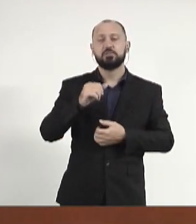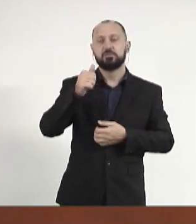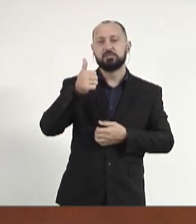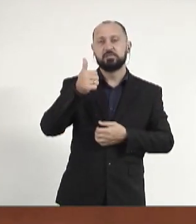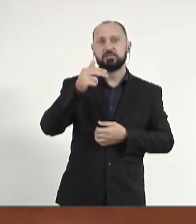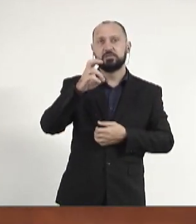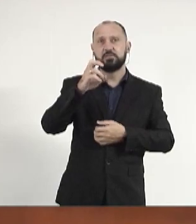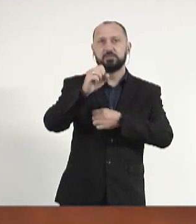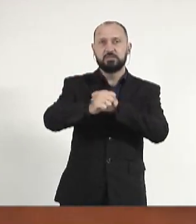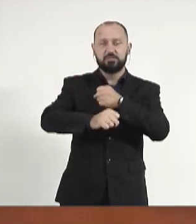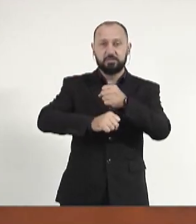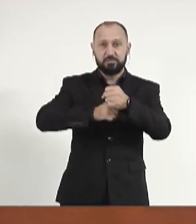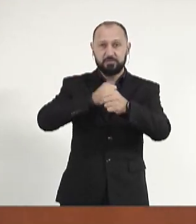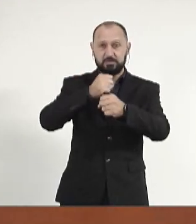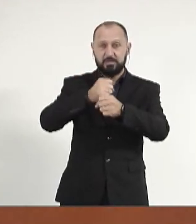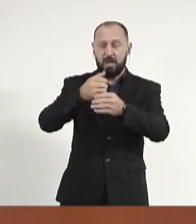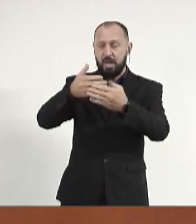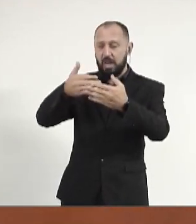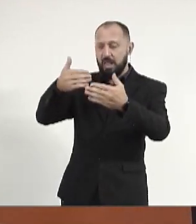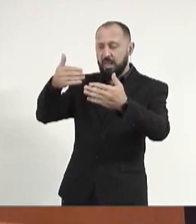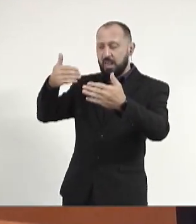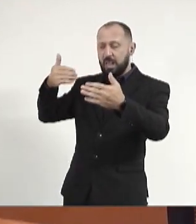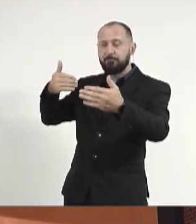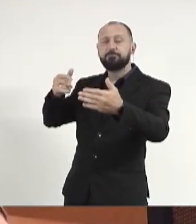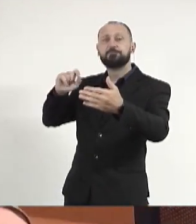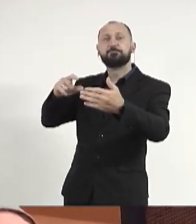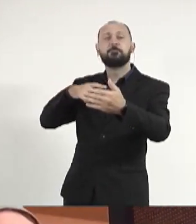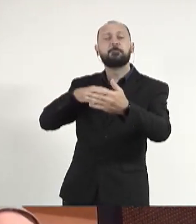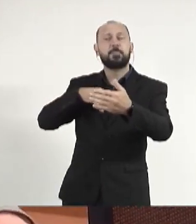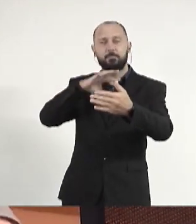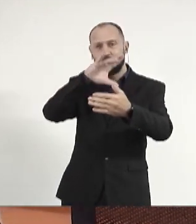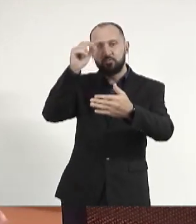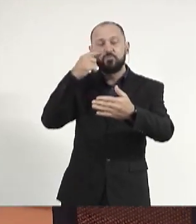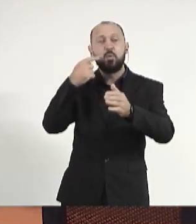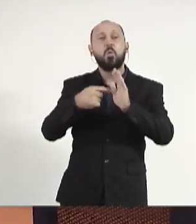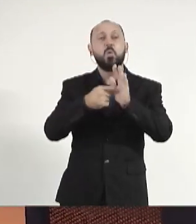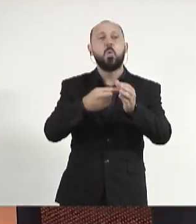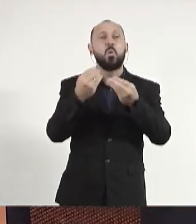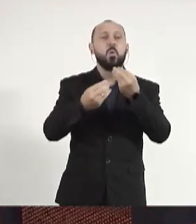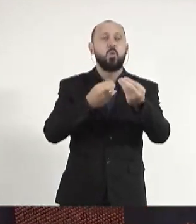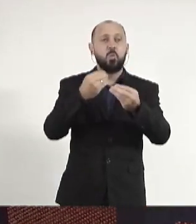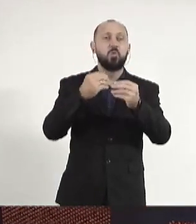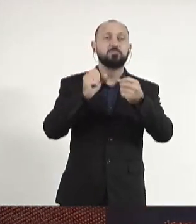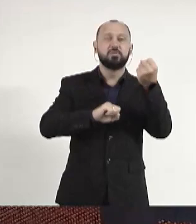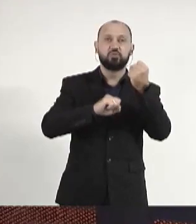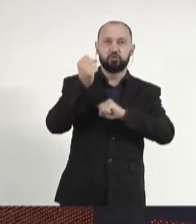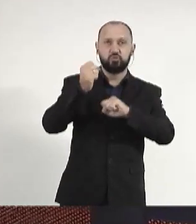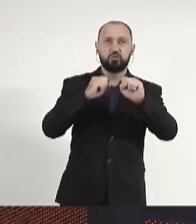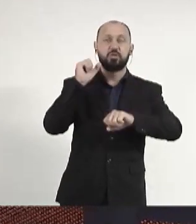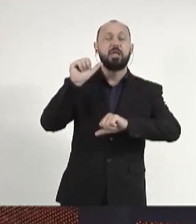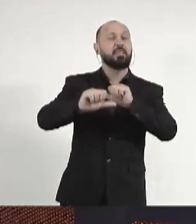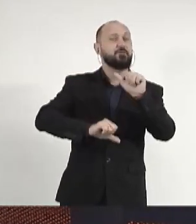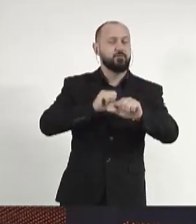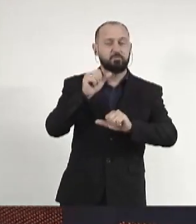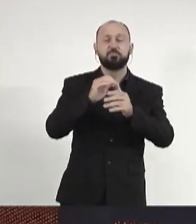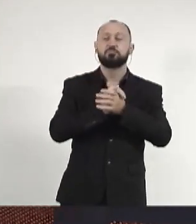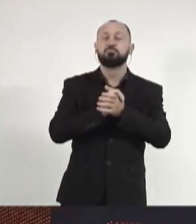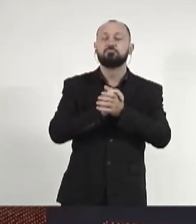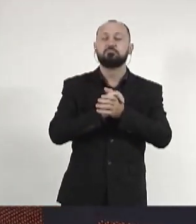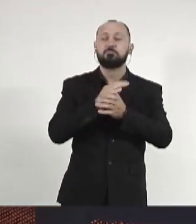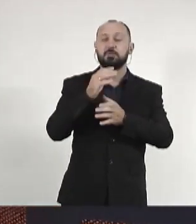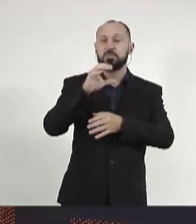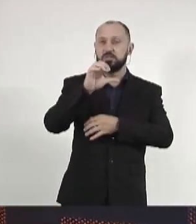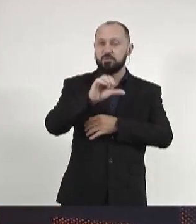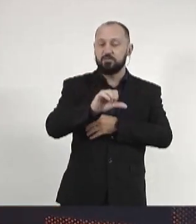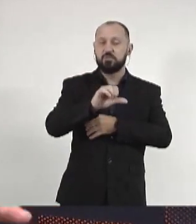15 anos, Mato Grosso do Sul registrou um crescimento impressionante na sua indústria de transformação, com um aumento de